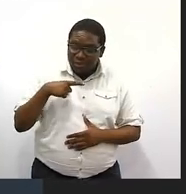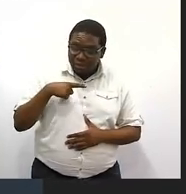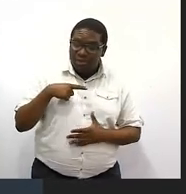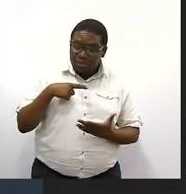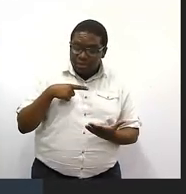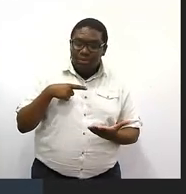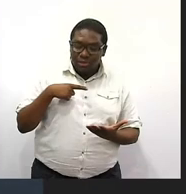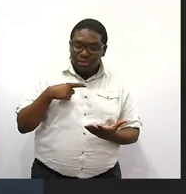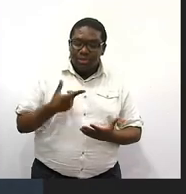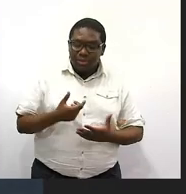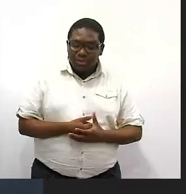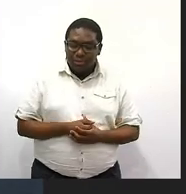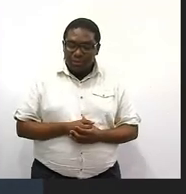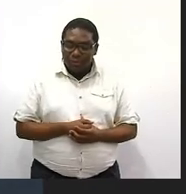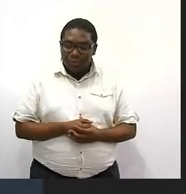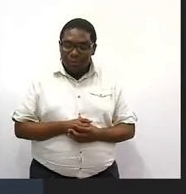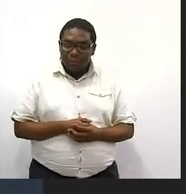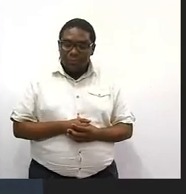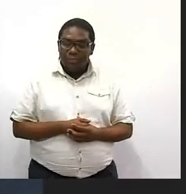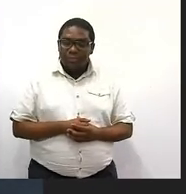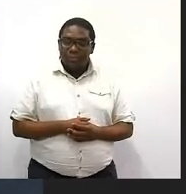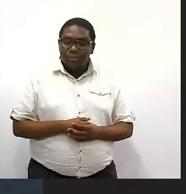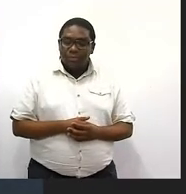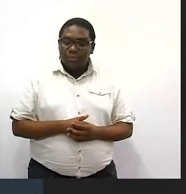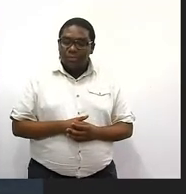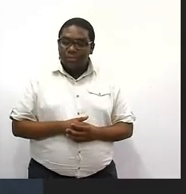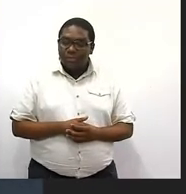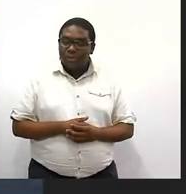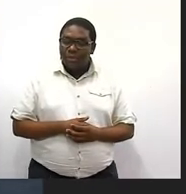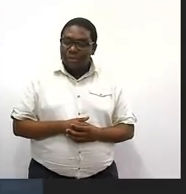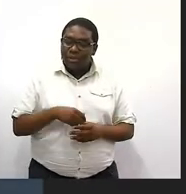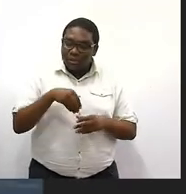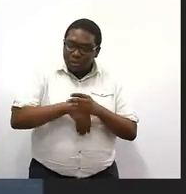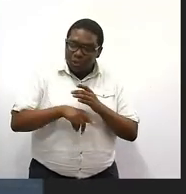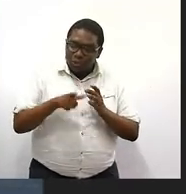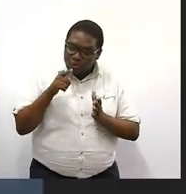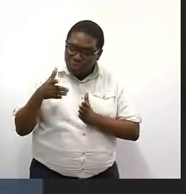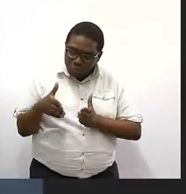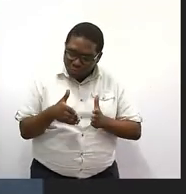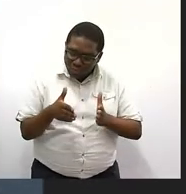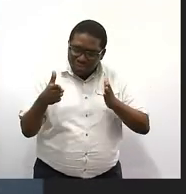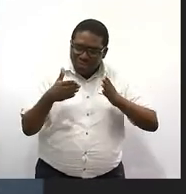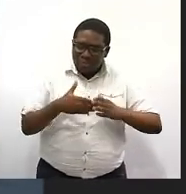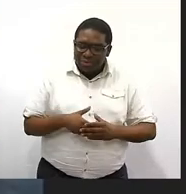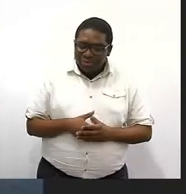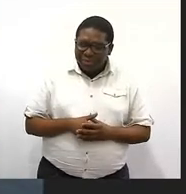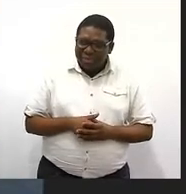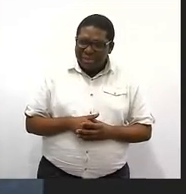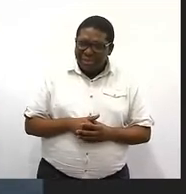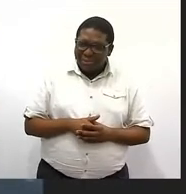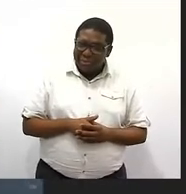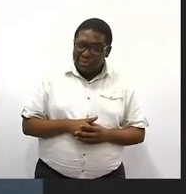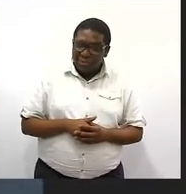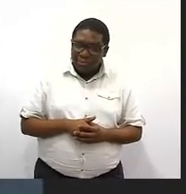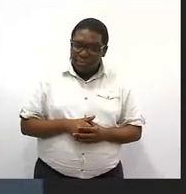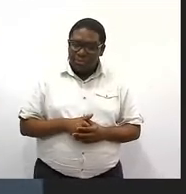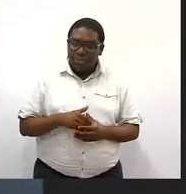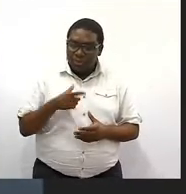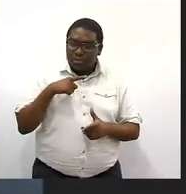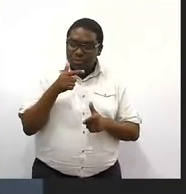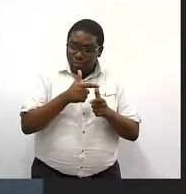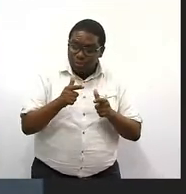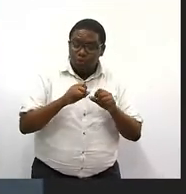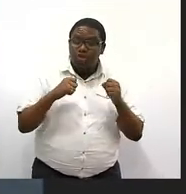são vítimas de um descaso político, né? Um descaso social, né?